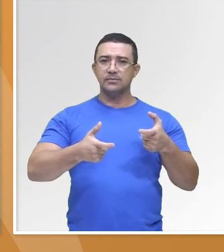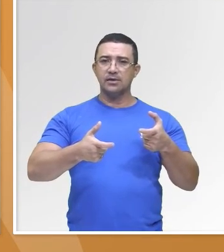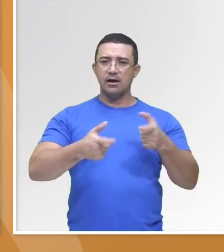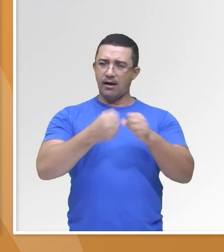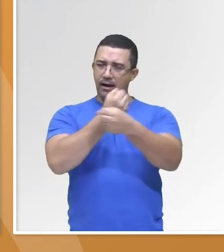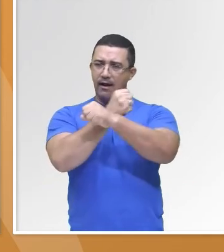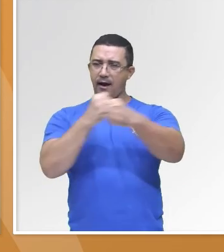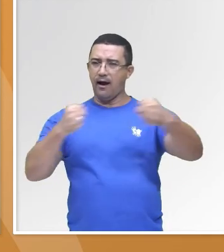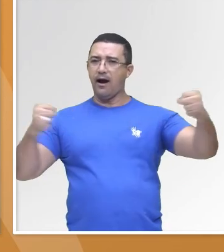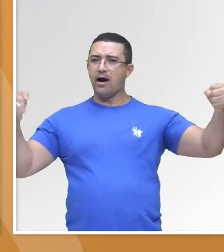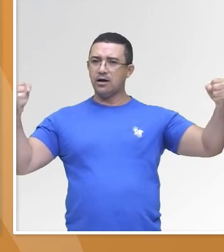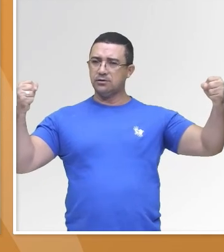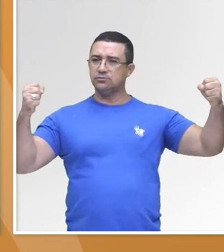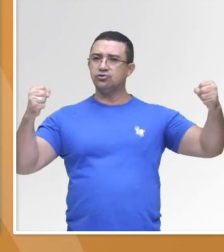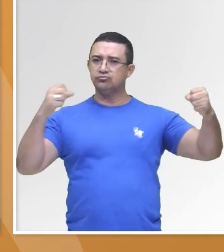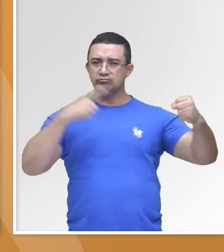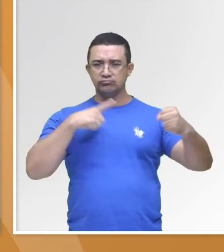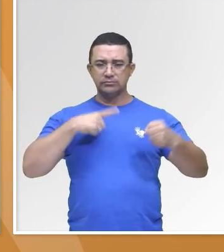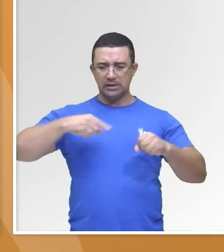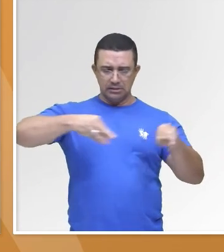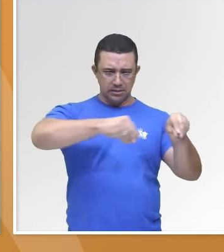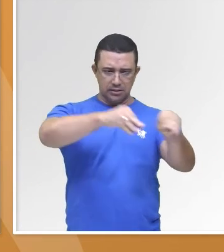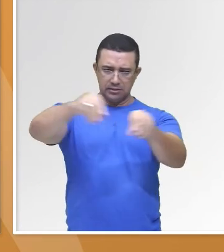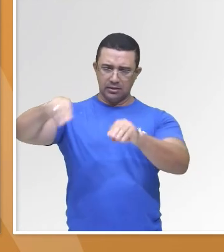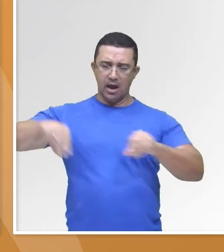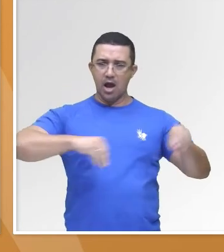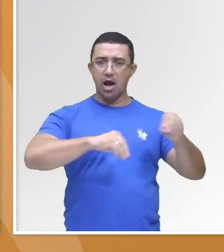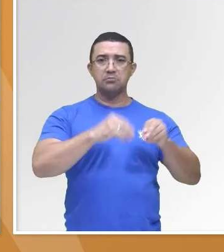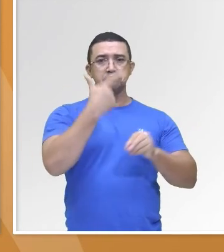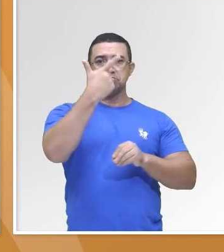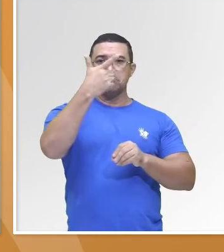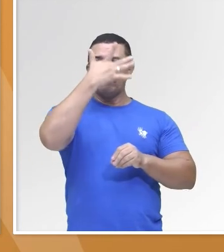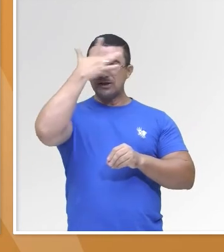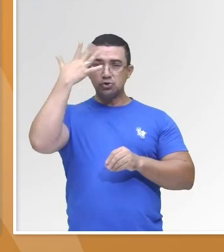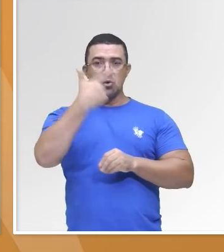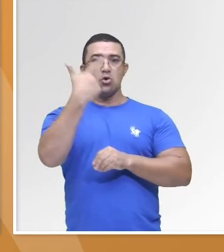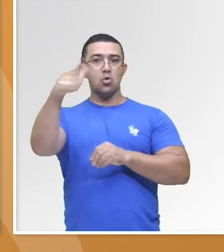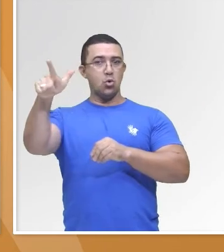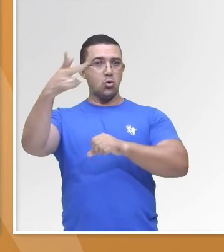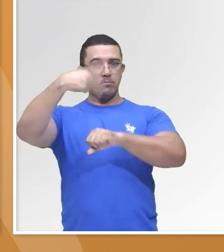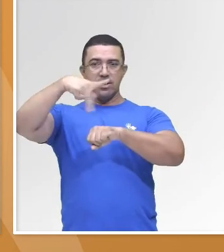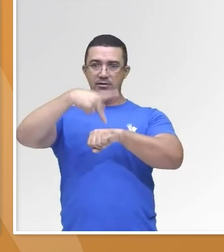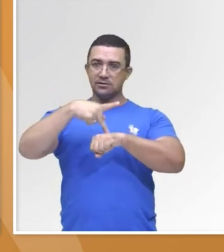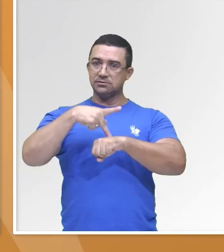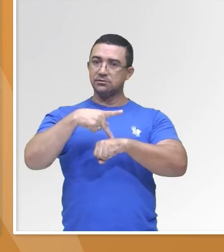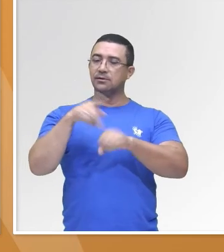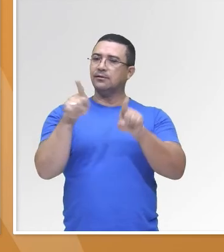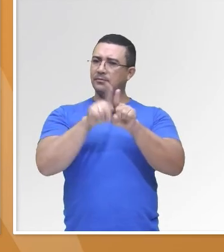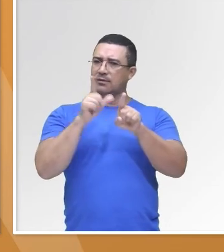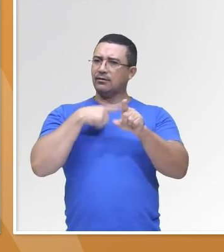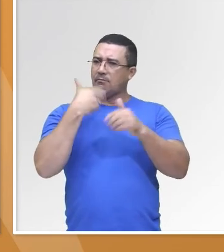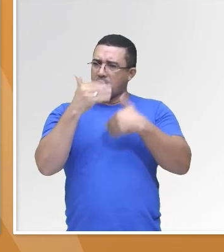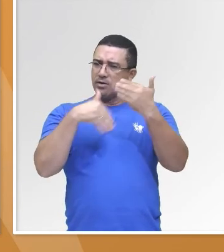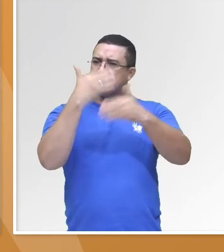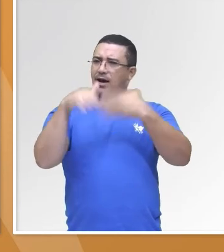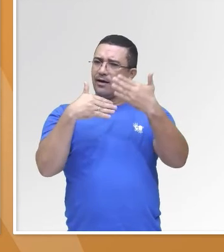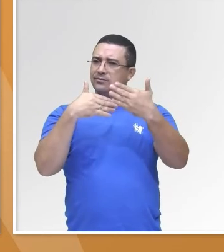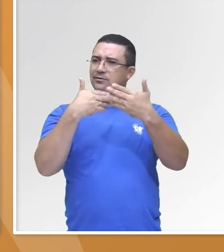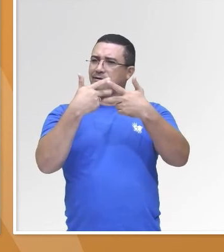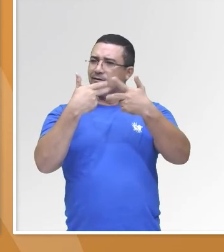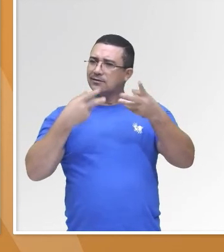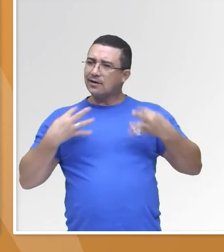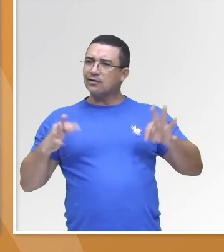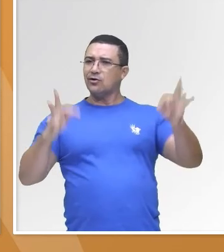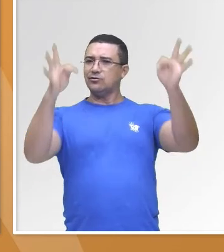onde tem uma concentração de terras muito grande, tem um intenso processo de modernização,